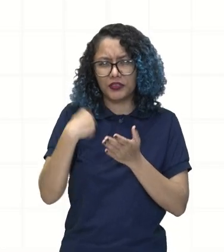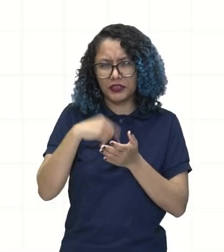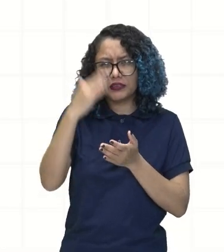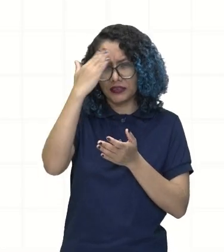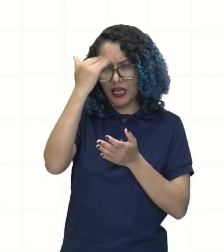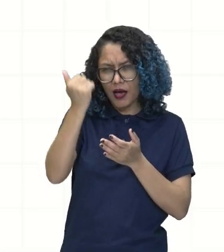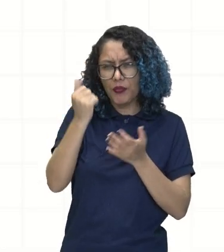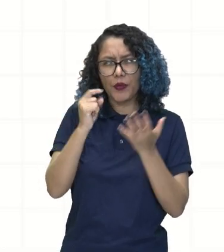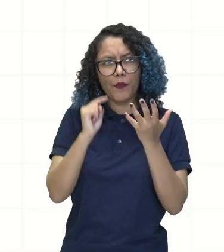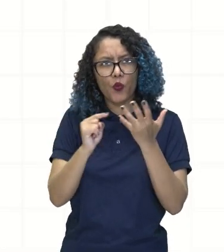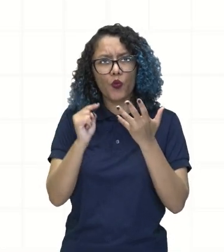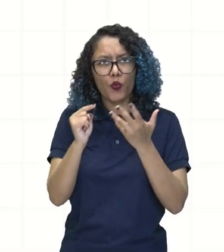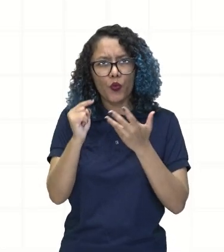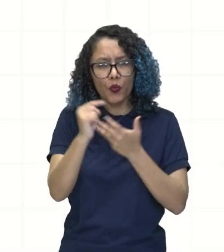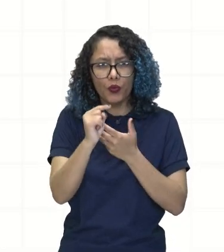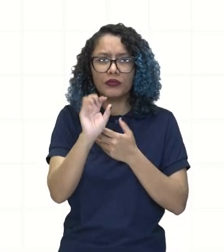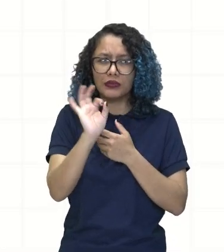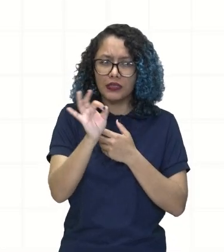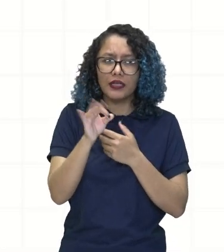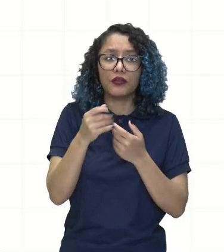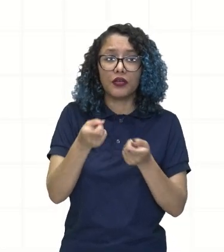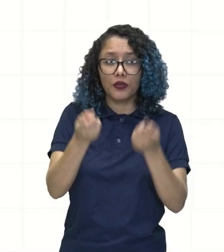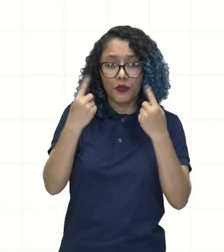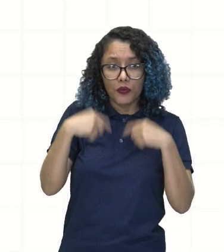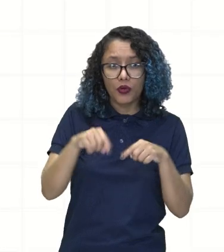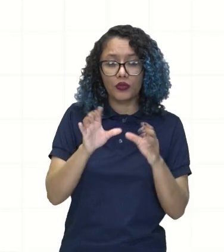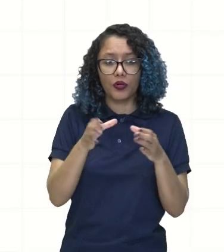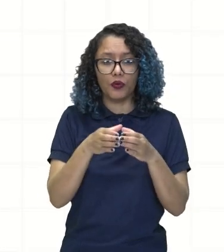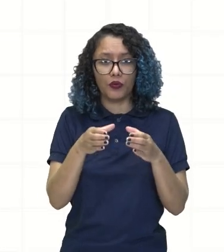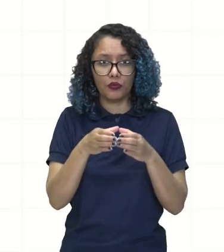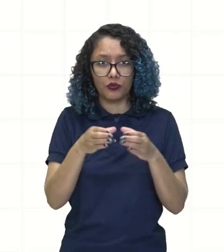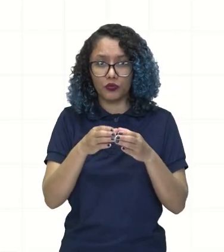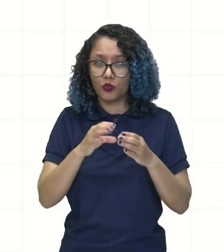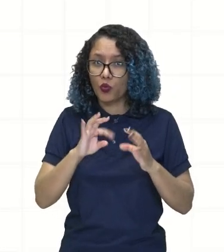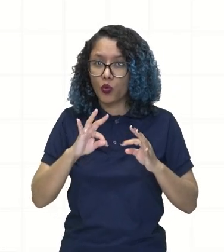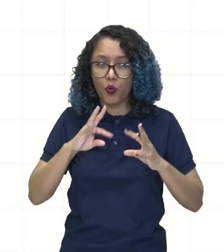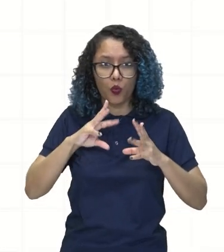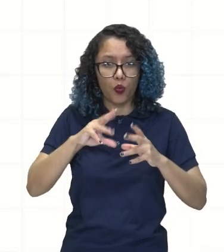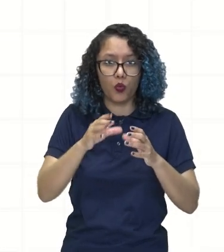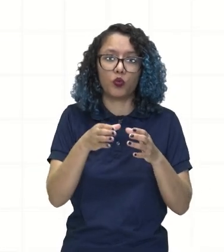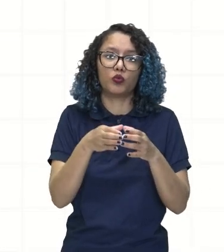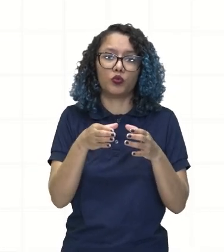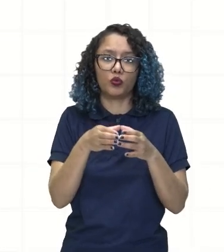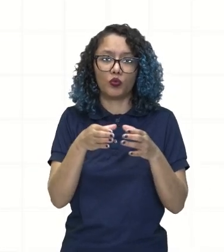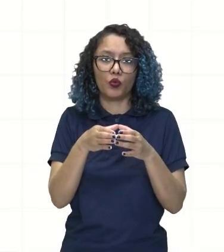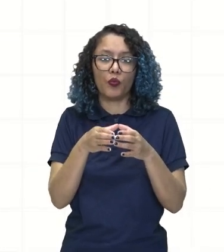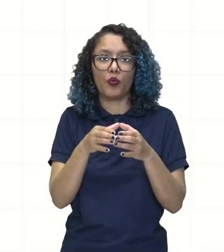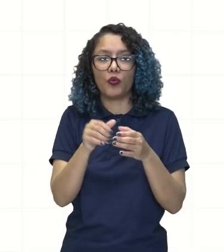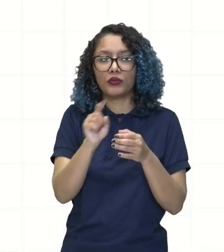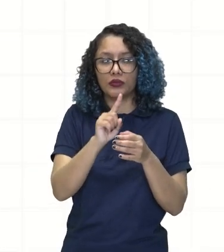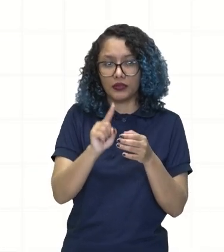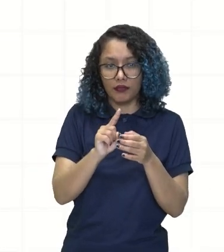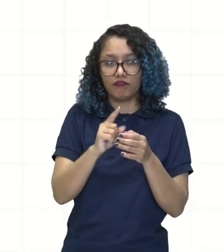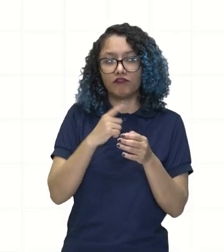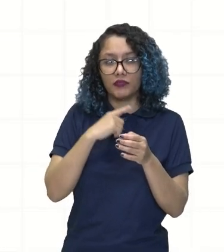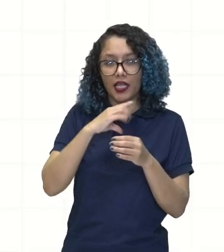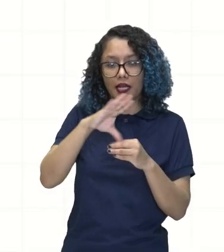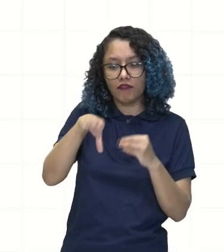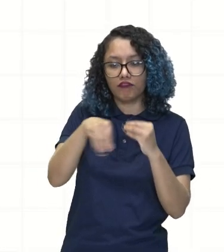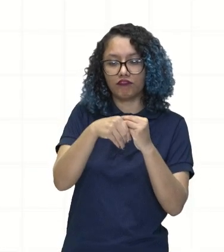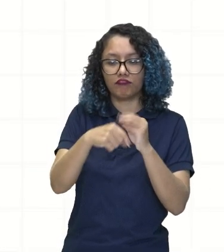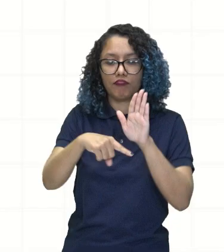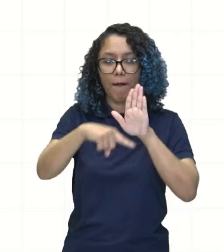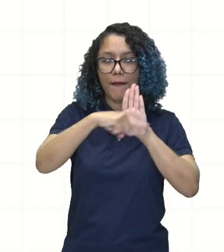E aí os nossos números inteiros aparecendo aí também o sinalzinho de menos na